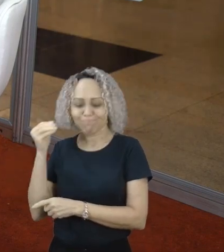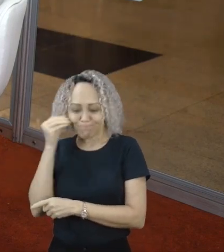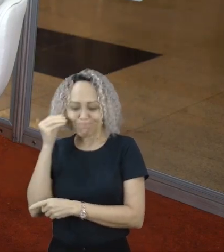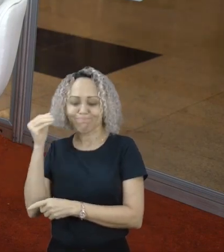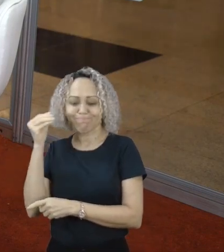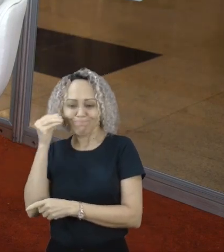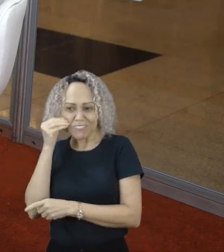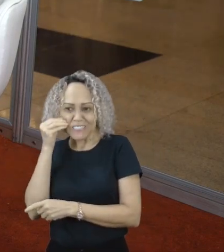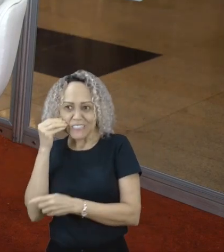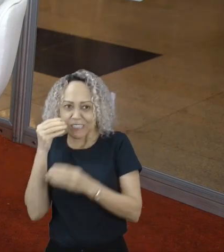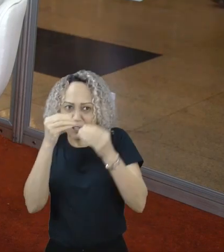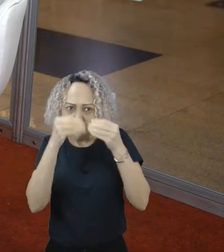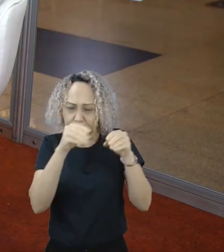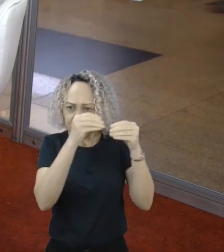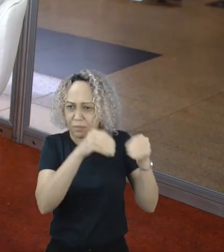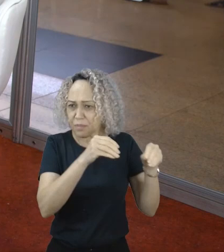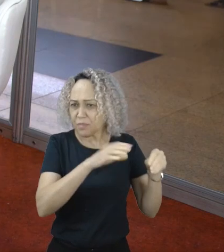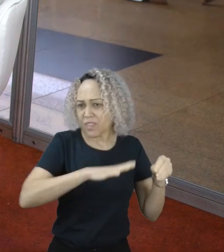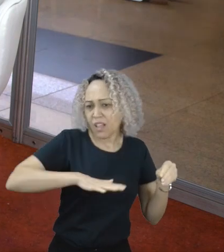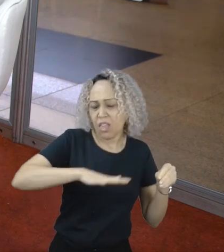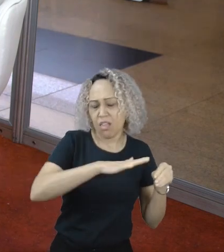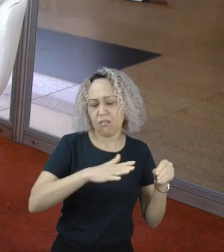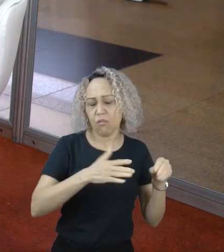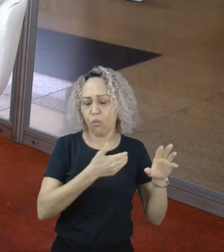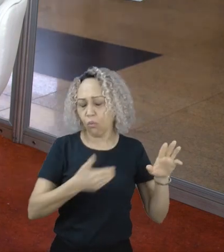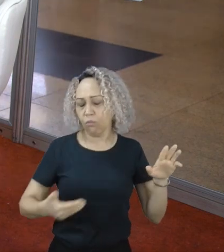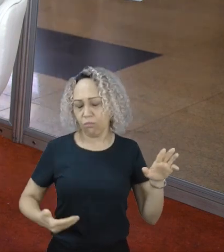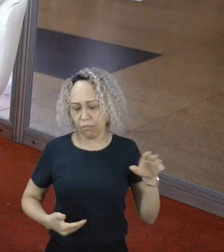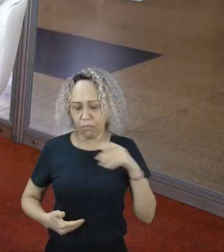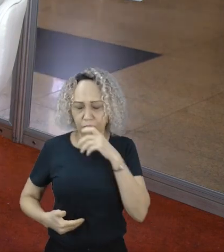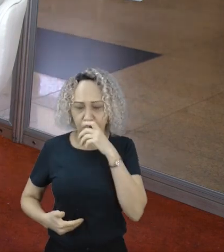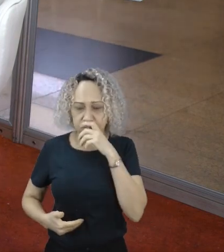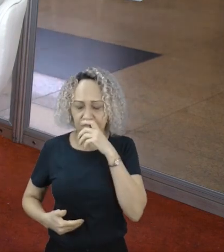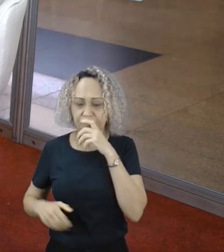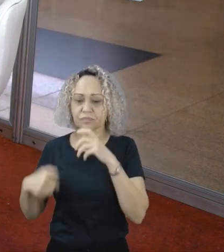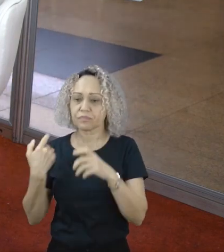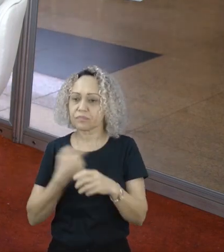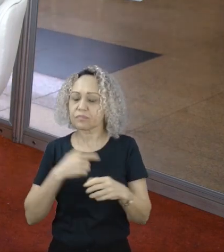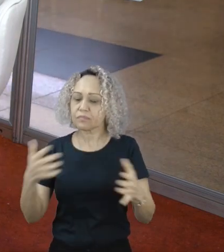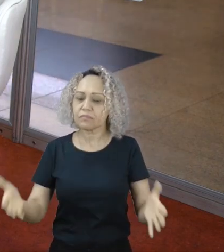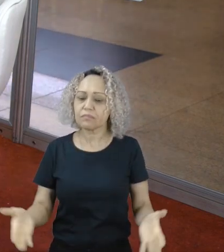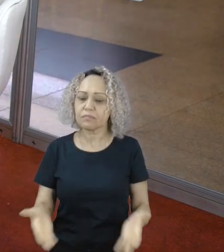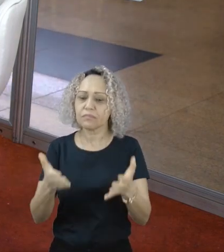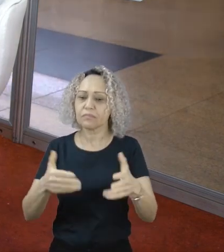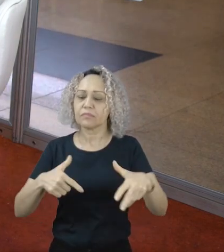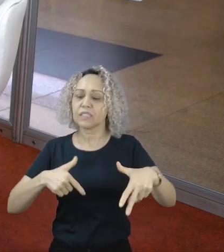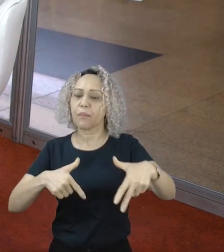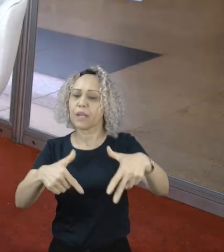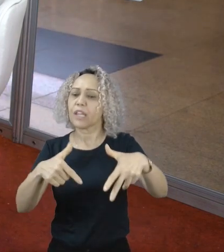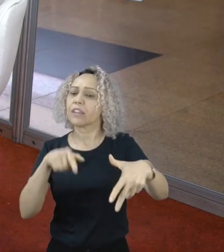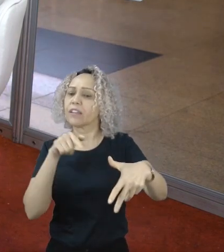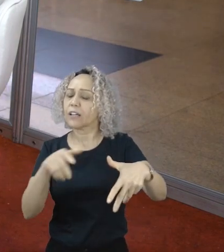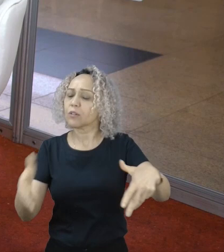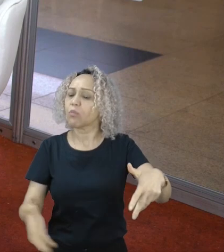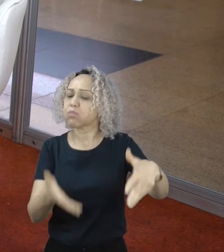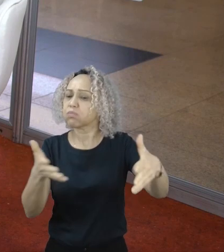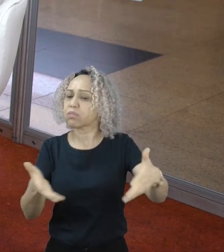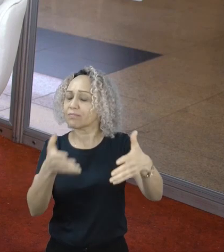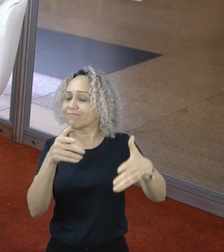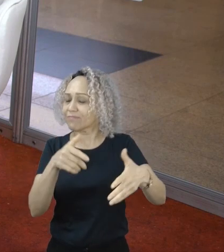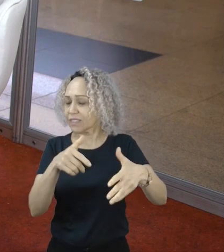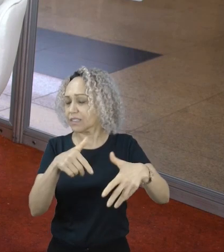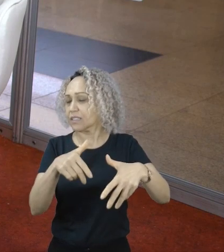governo e a militância precisa estar preparada para isso e estimular a militância no processo de reconexão, de reorganização